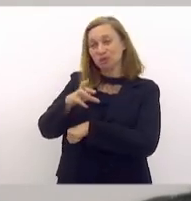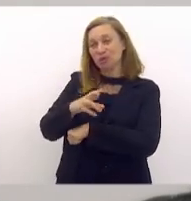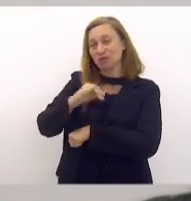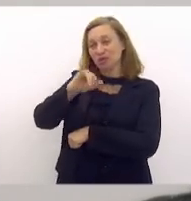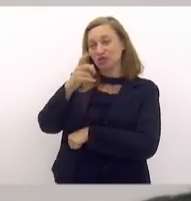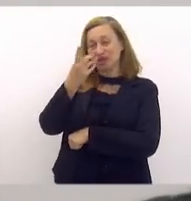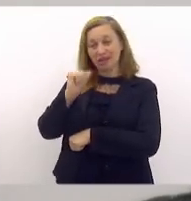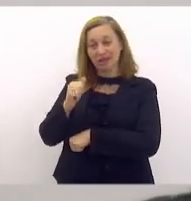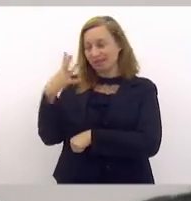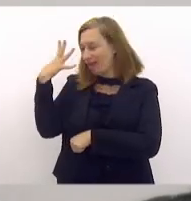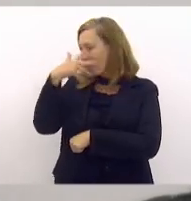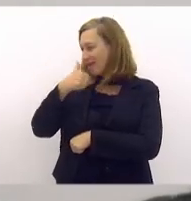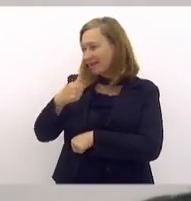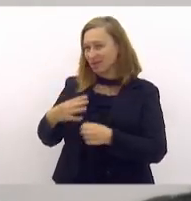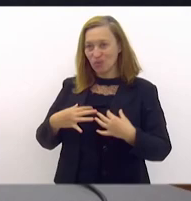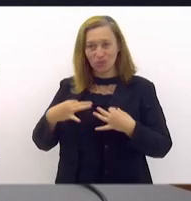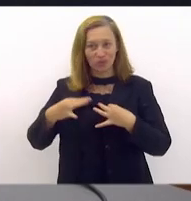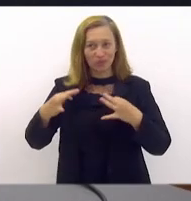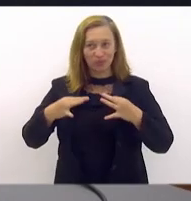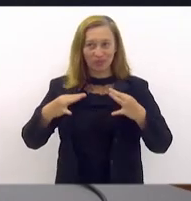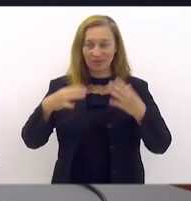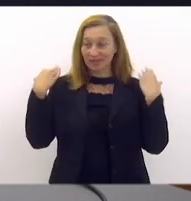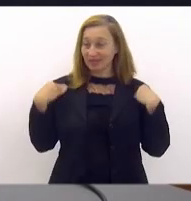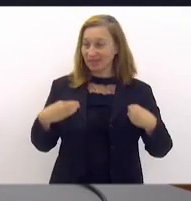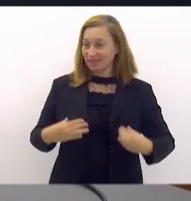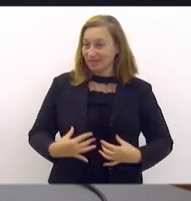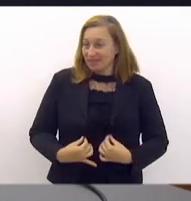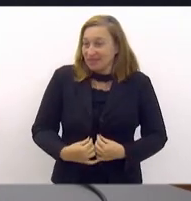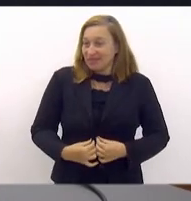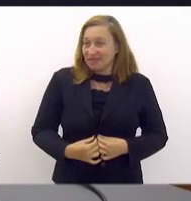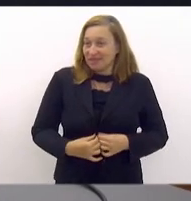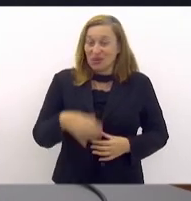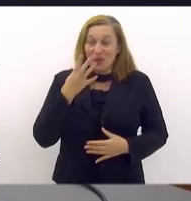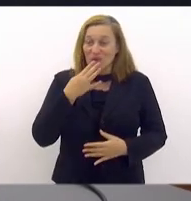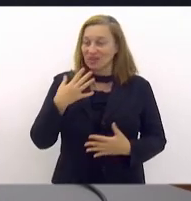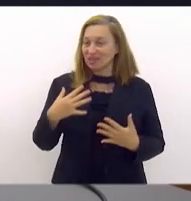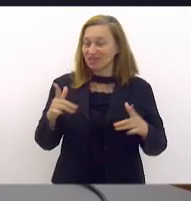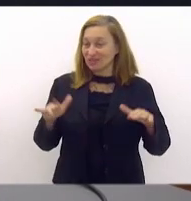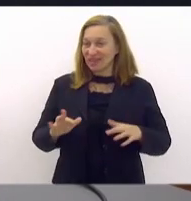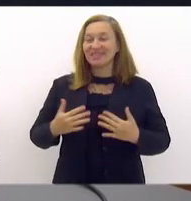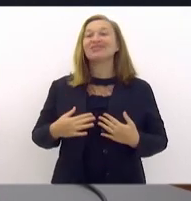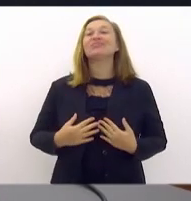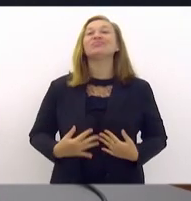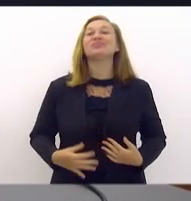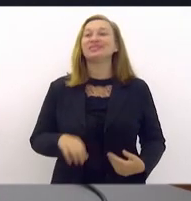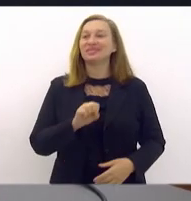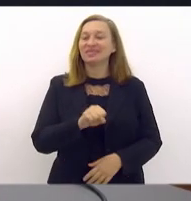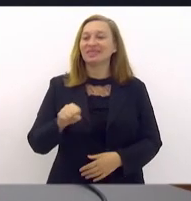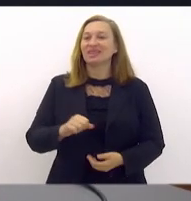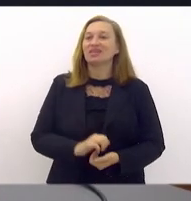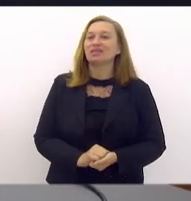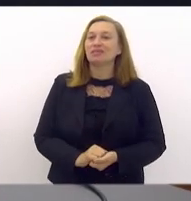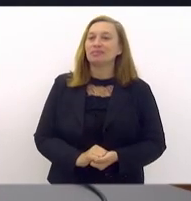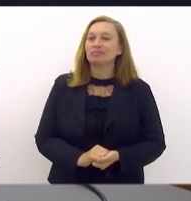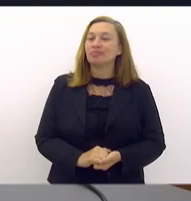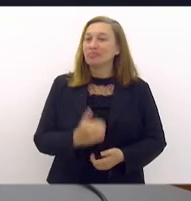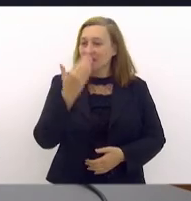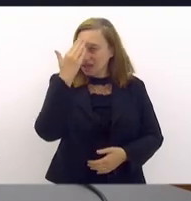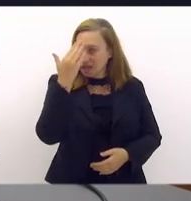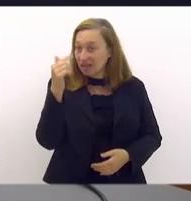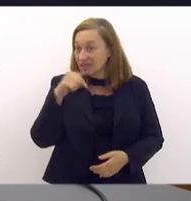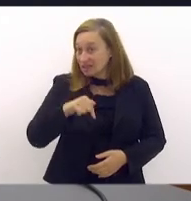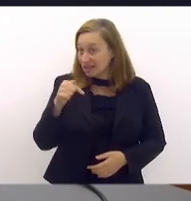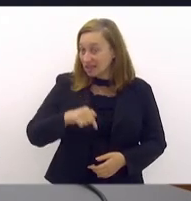muito chique hoje com essa estola diferente. Sim, sim. E agradecer